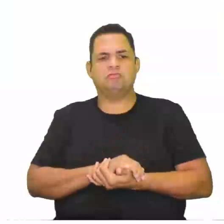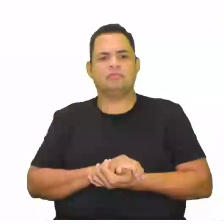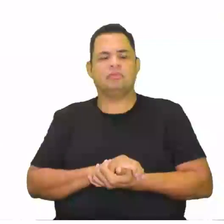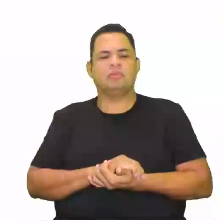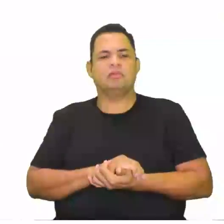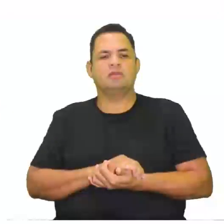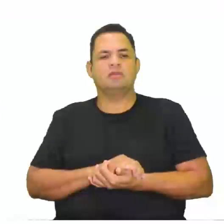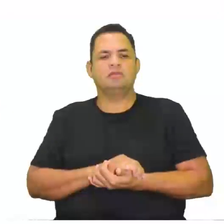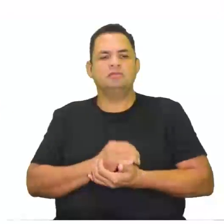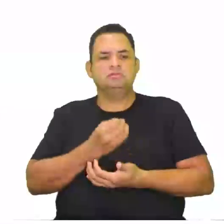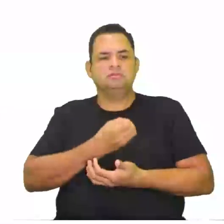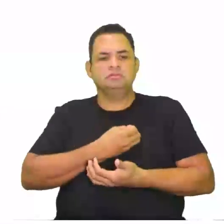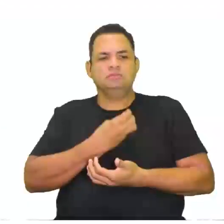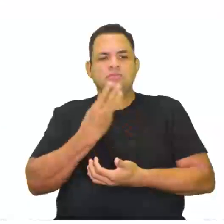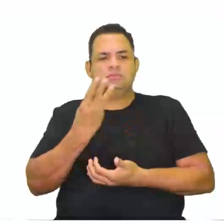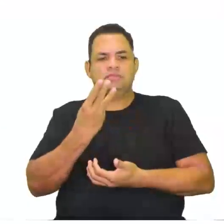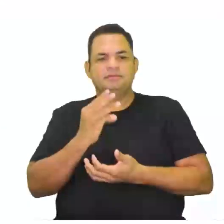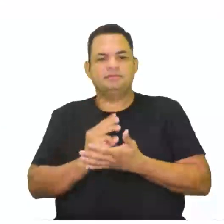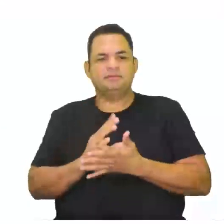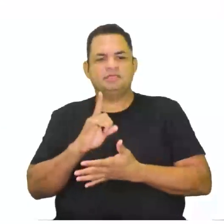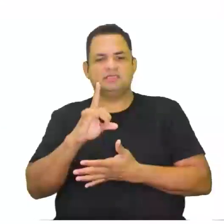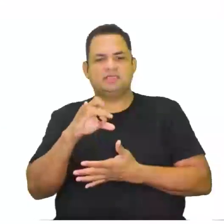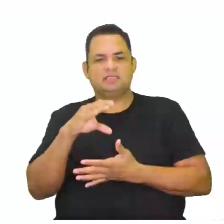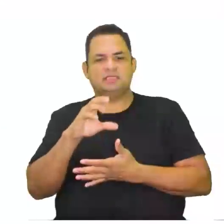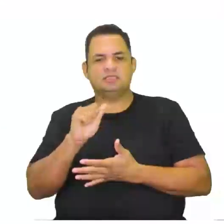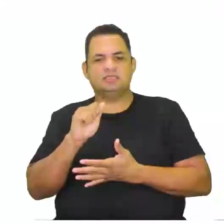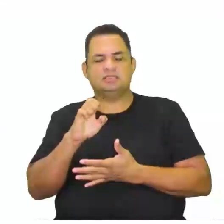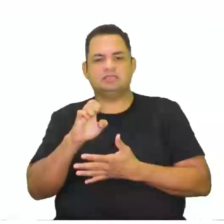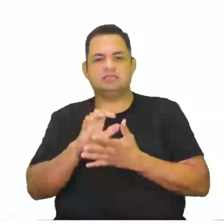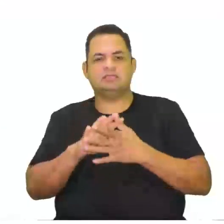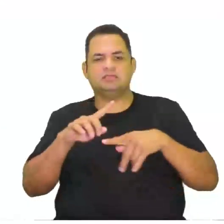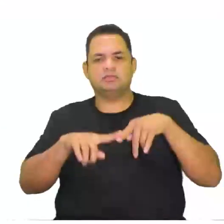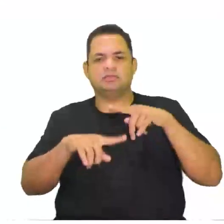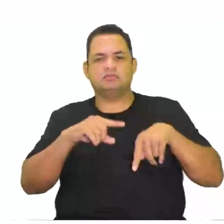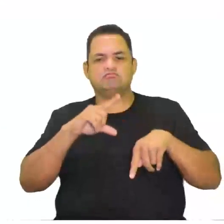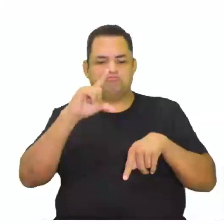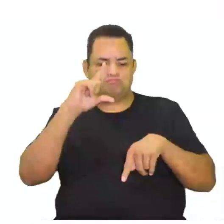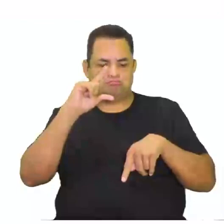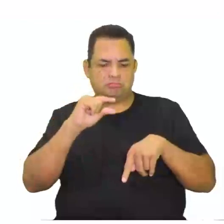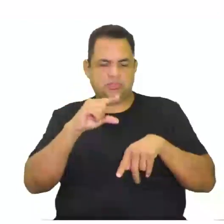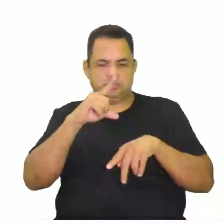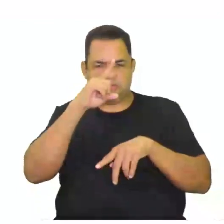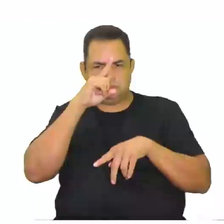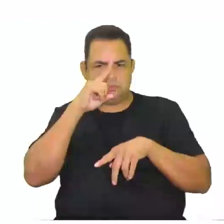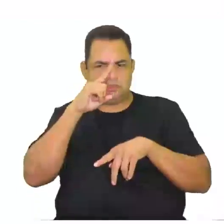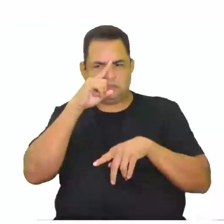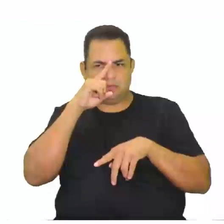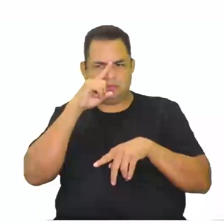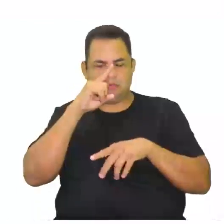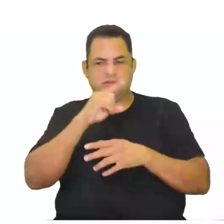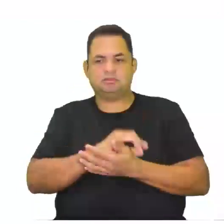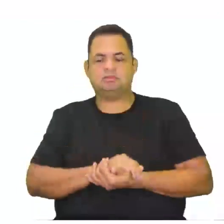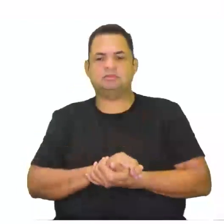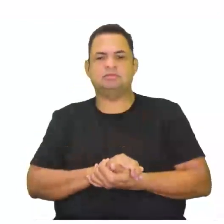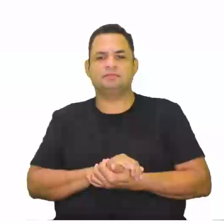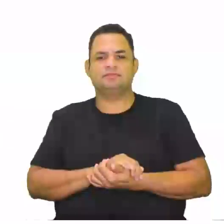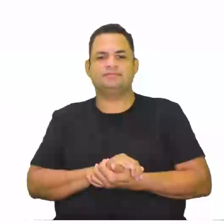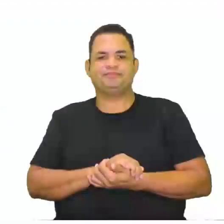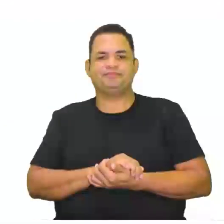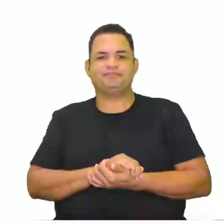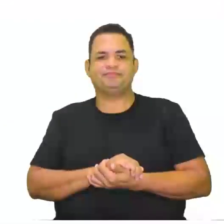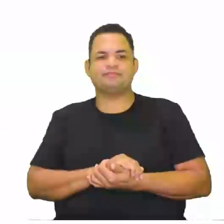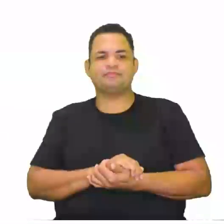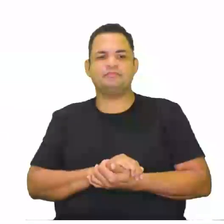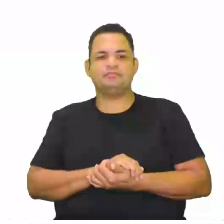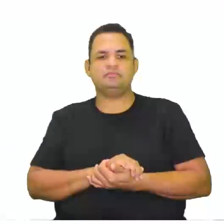número 3. Síntese de produtos menos perigosos. Aqui, a química verde